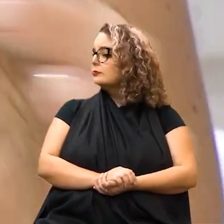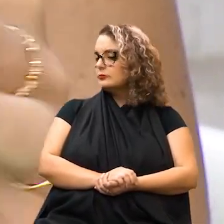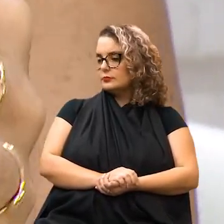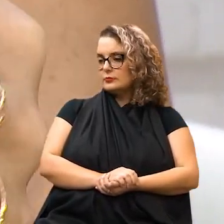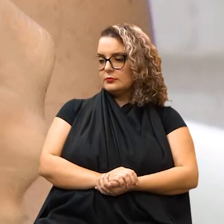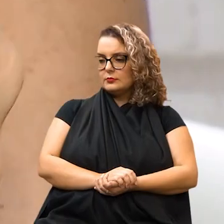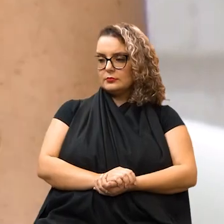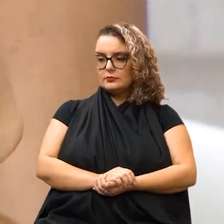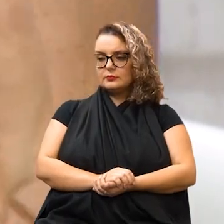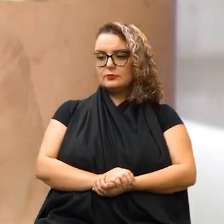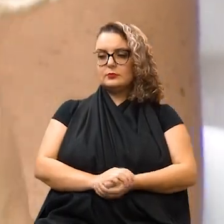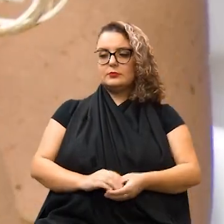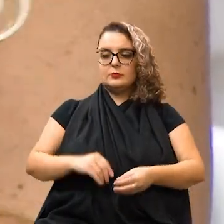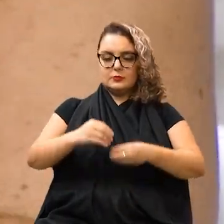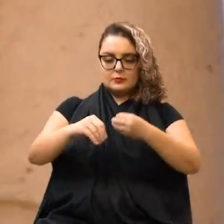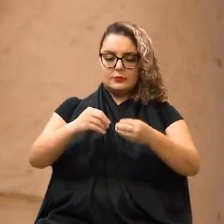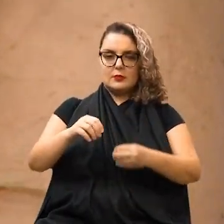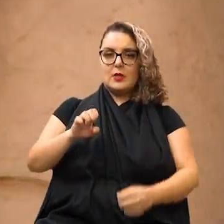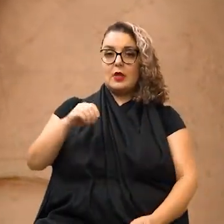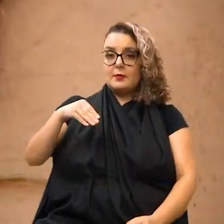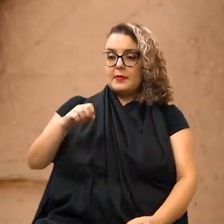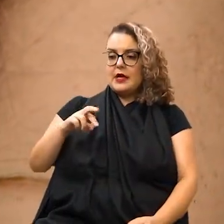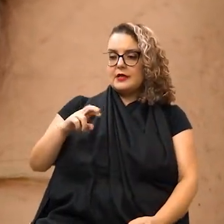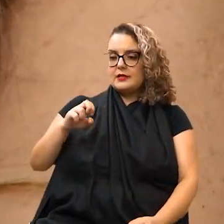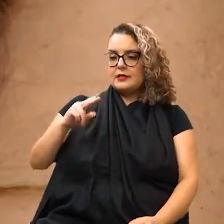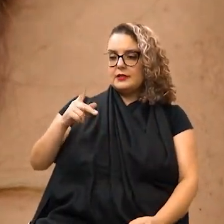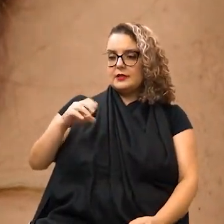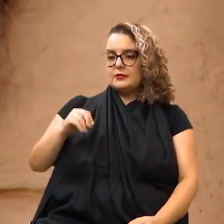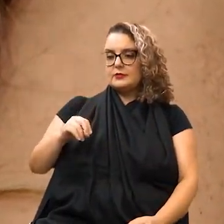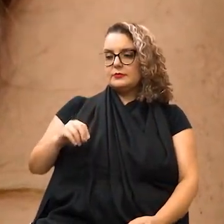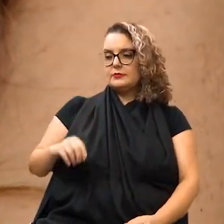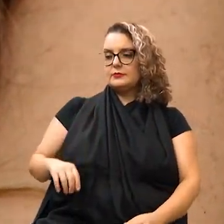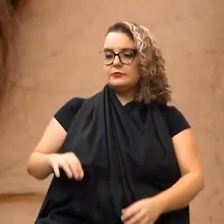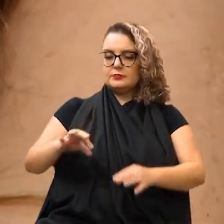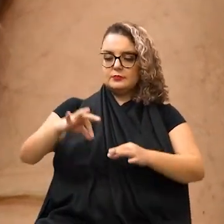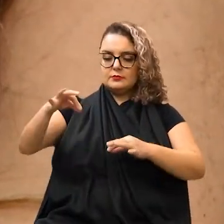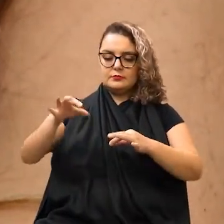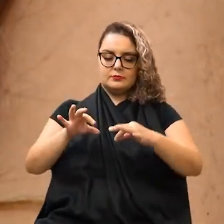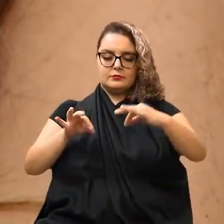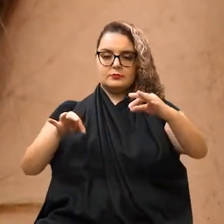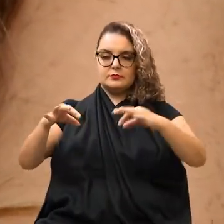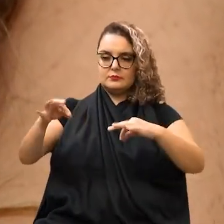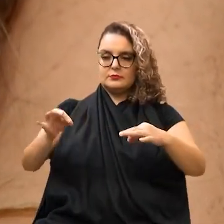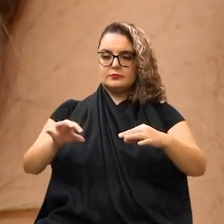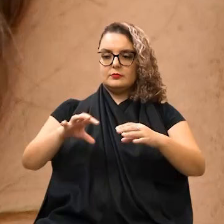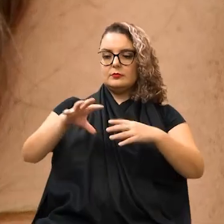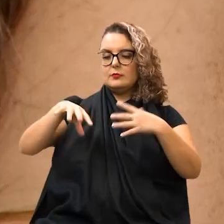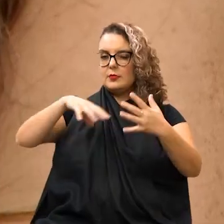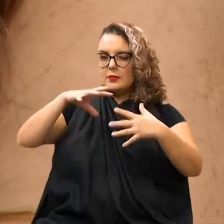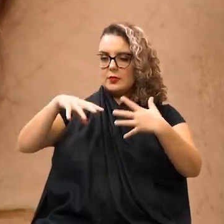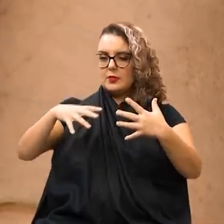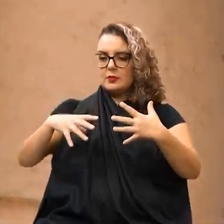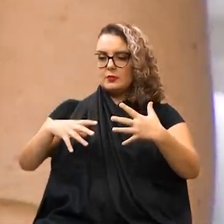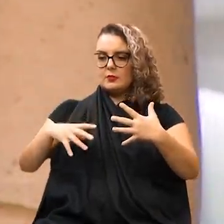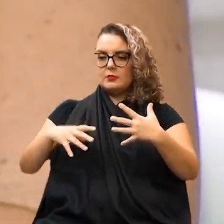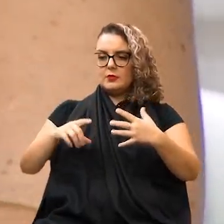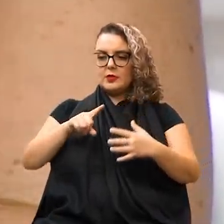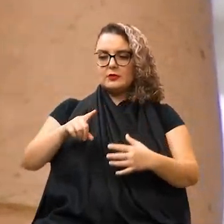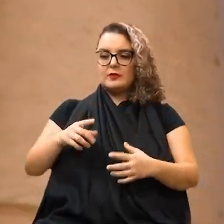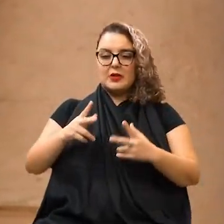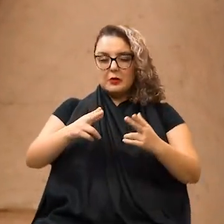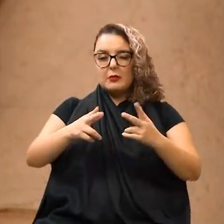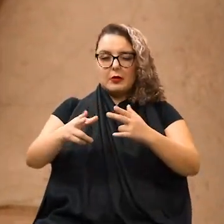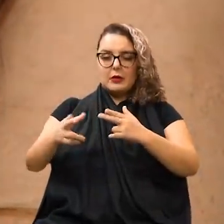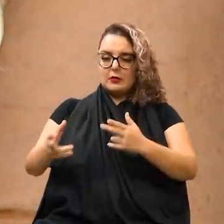Fiz um que eu chamo de emaranhado. Sempre eu faço isso, ó, eu dou uma bagunçada nele pra ele não ficar muito